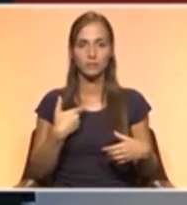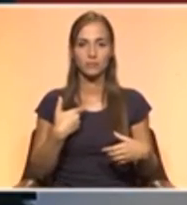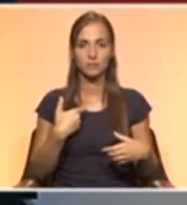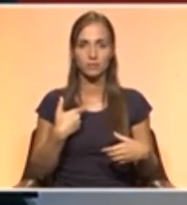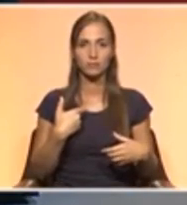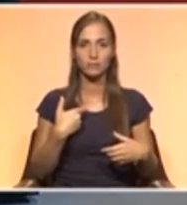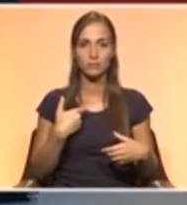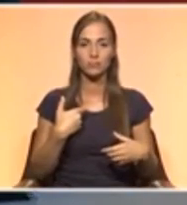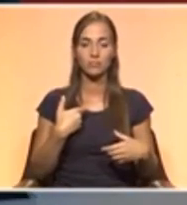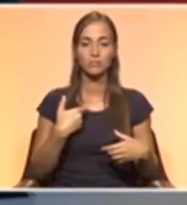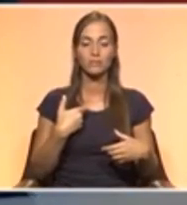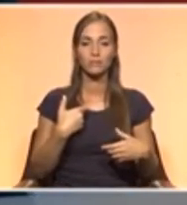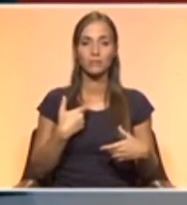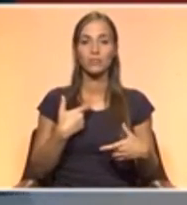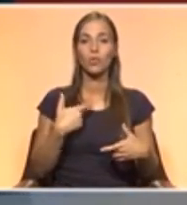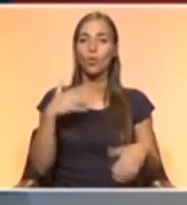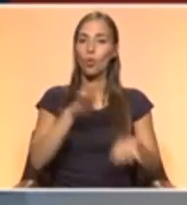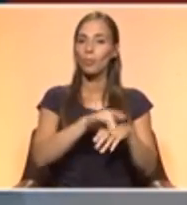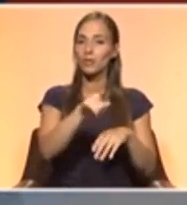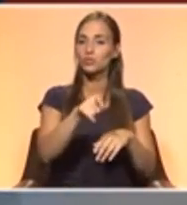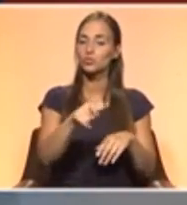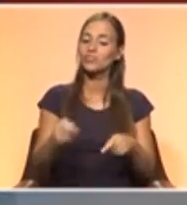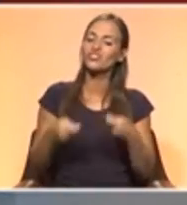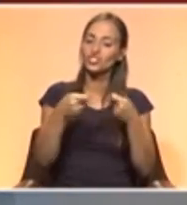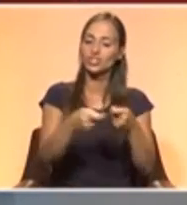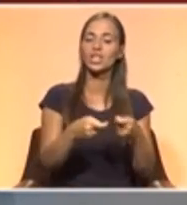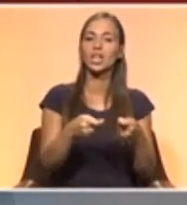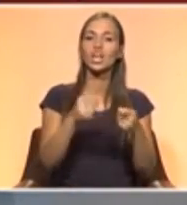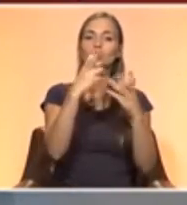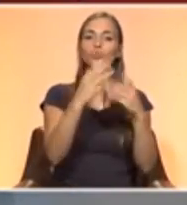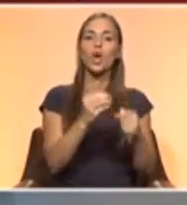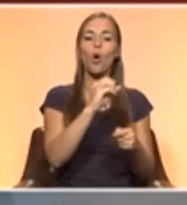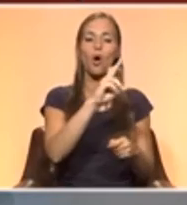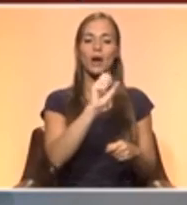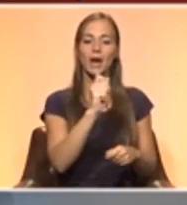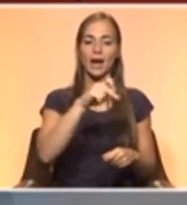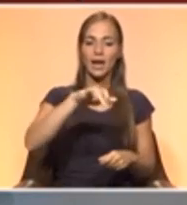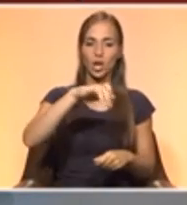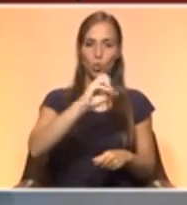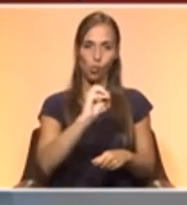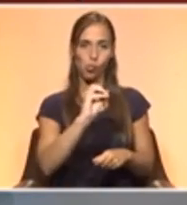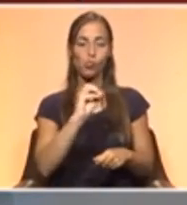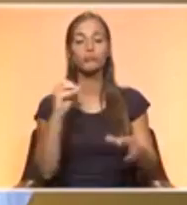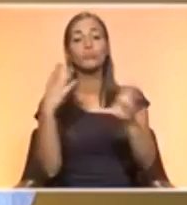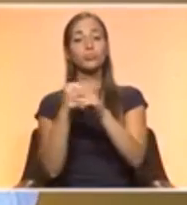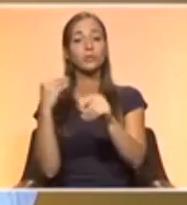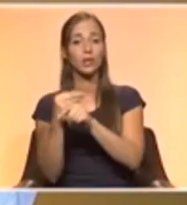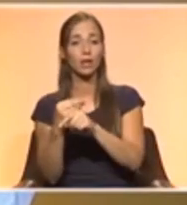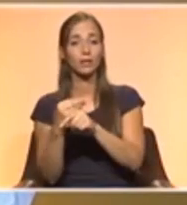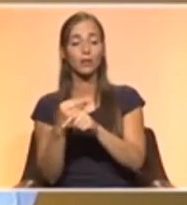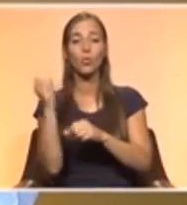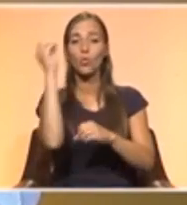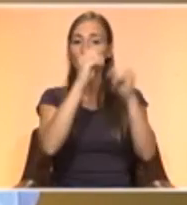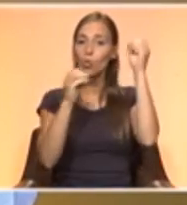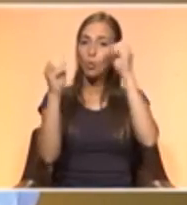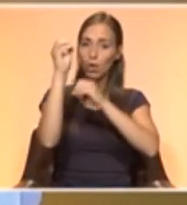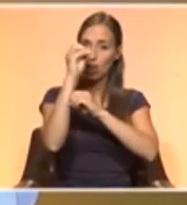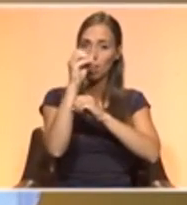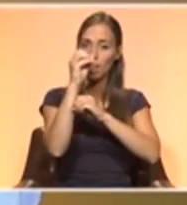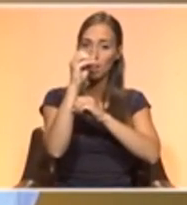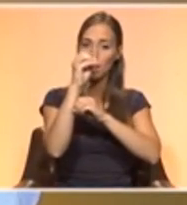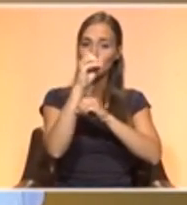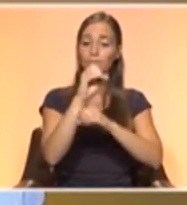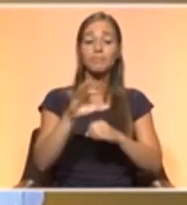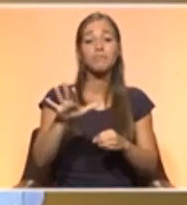pagos por isso é que é bom investir tanto nos resultados orgânicos é um trabalho que se faz de fundo como na publicidade Aliás o Google edws é uma área de